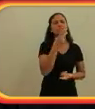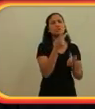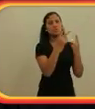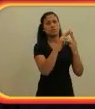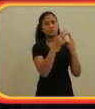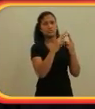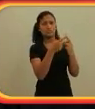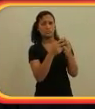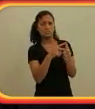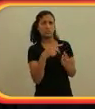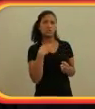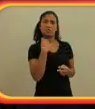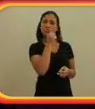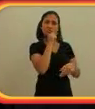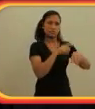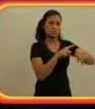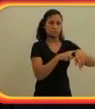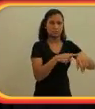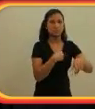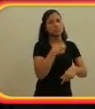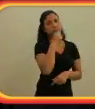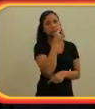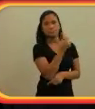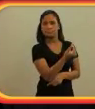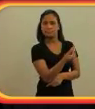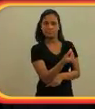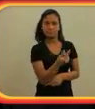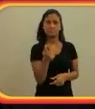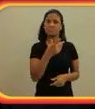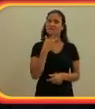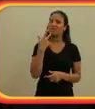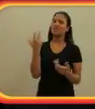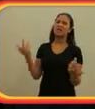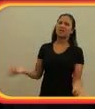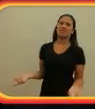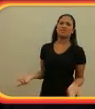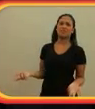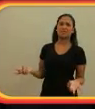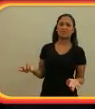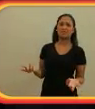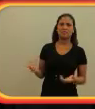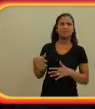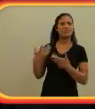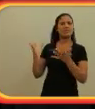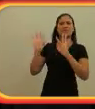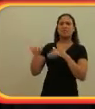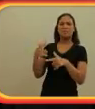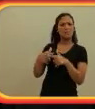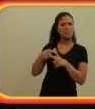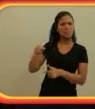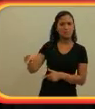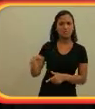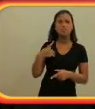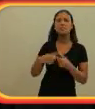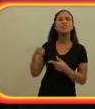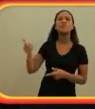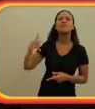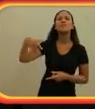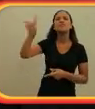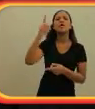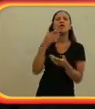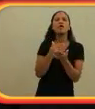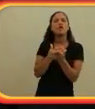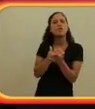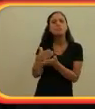faz? Eu falei, por 2 coisas. Eu não tenho tempo nem dinheiro. Ela falou assim, então acabou esse problema. Porque a